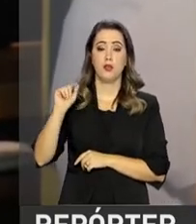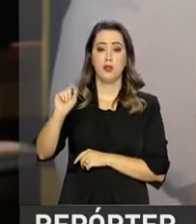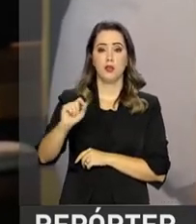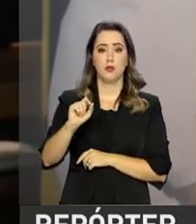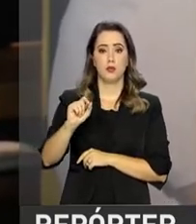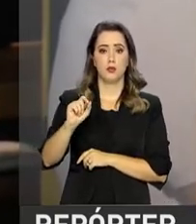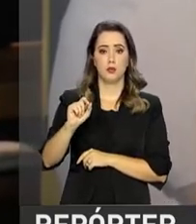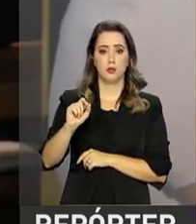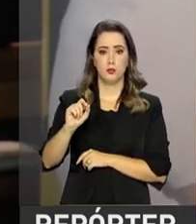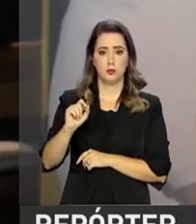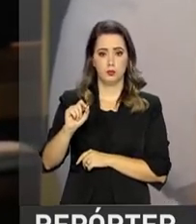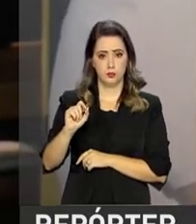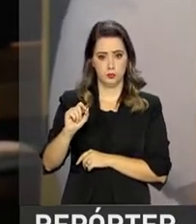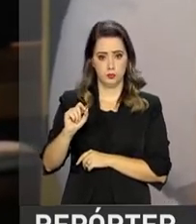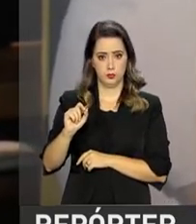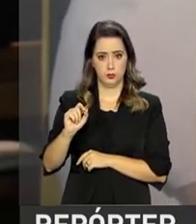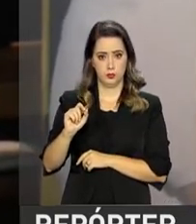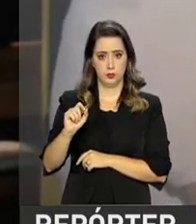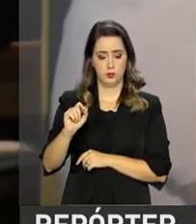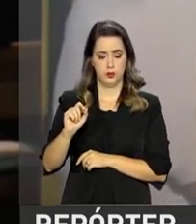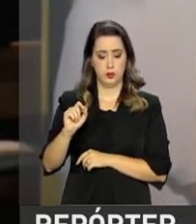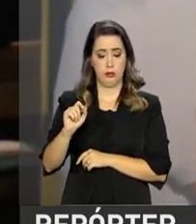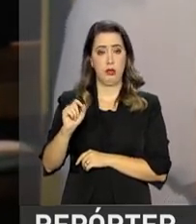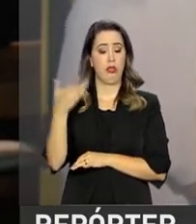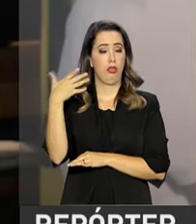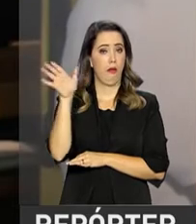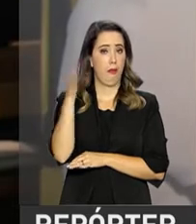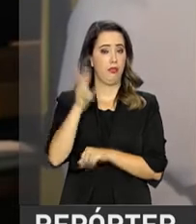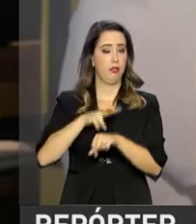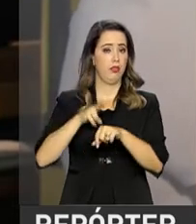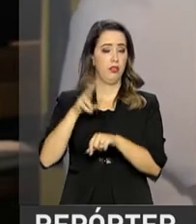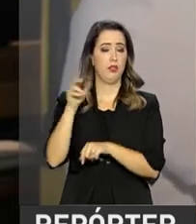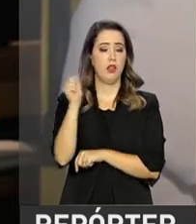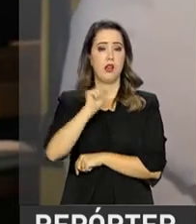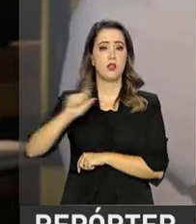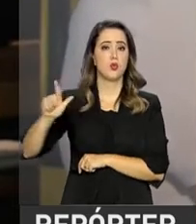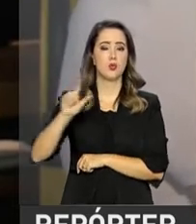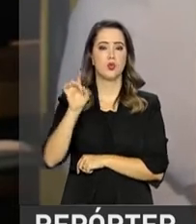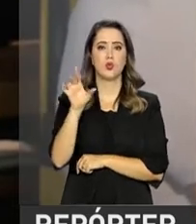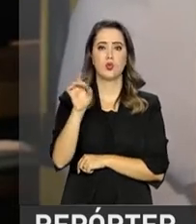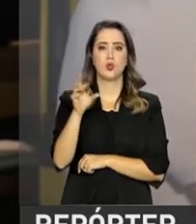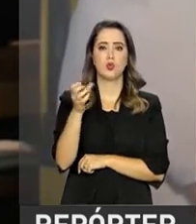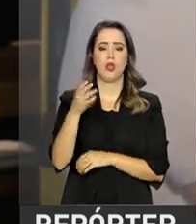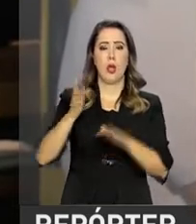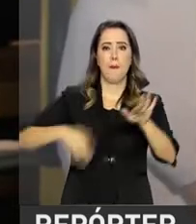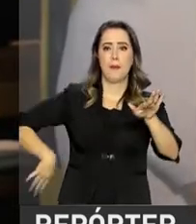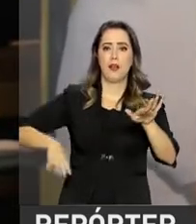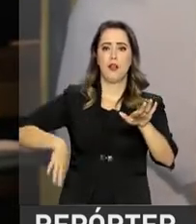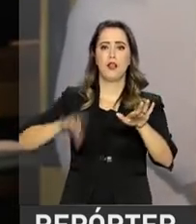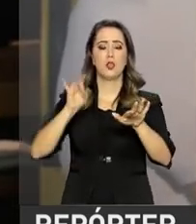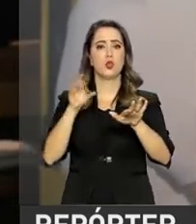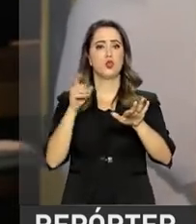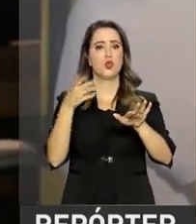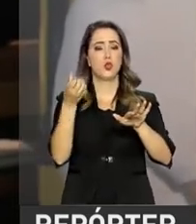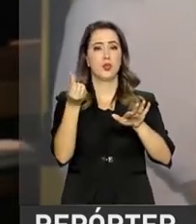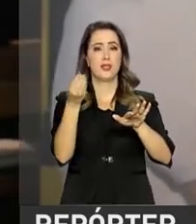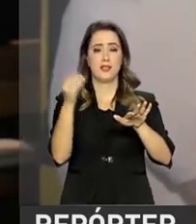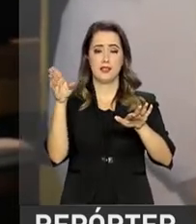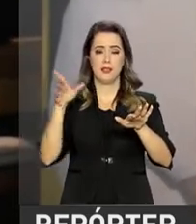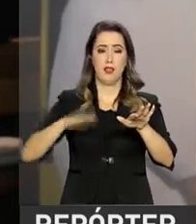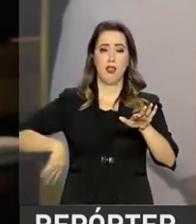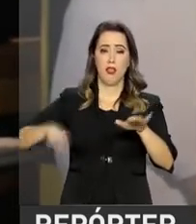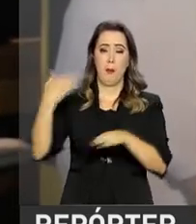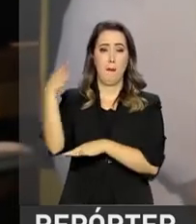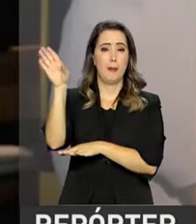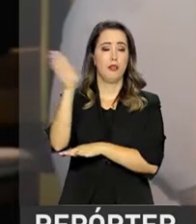das águas balneares são os bandeiras azuis há 20 anos só senta praias em portugal é que bandeiras azuis hoje 320 ou